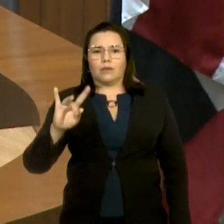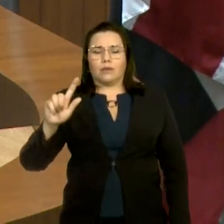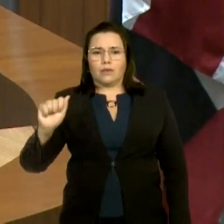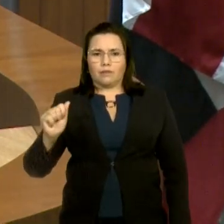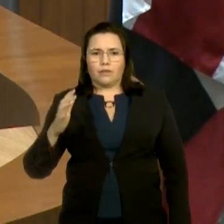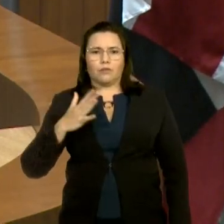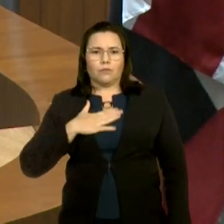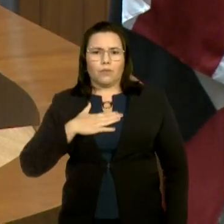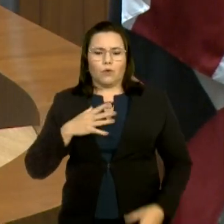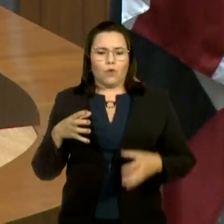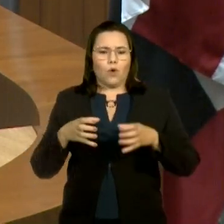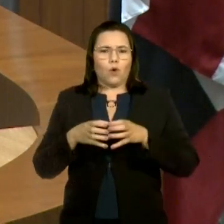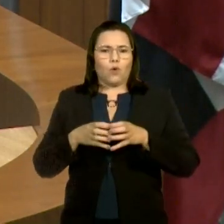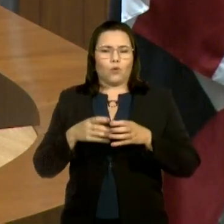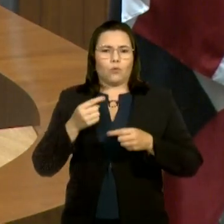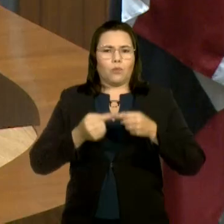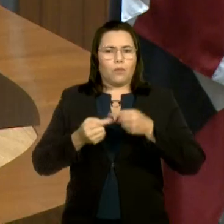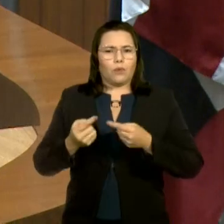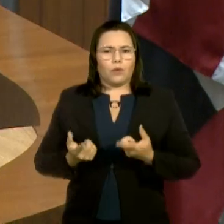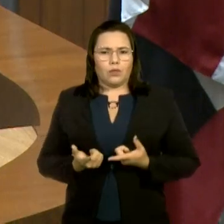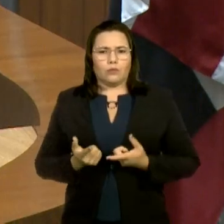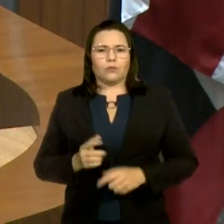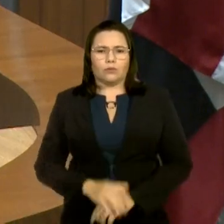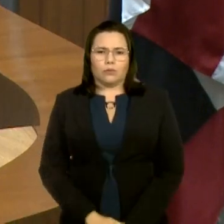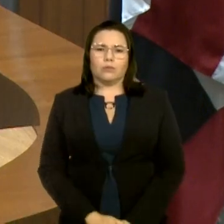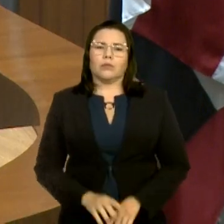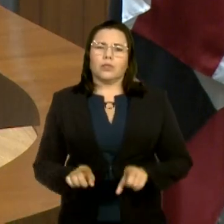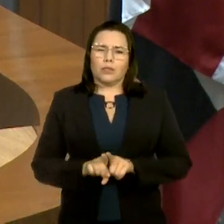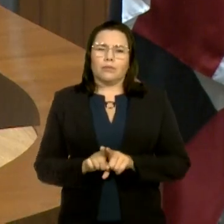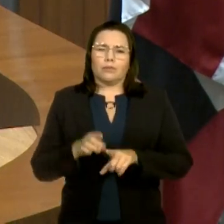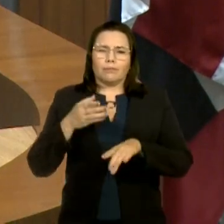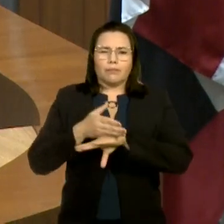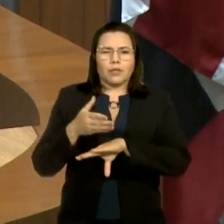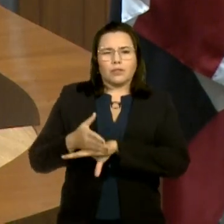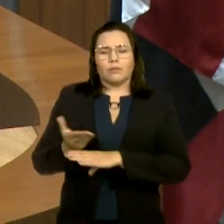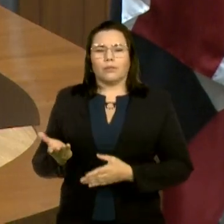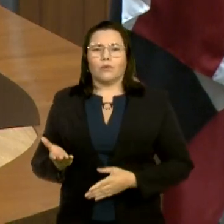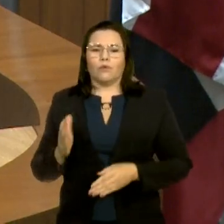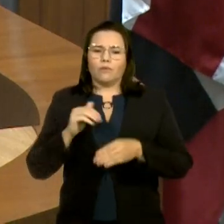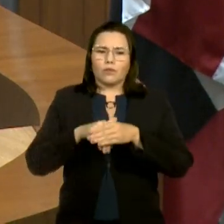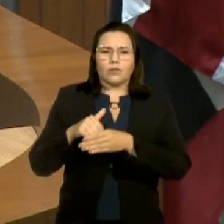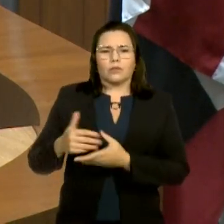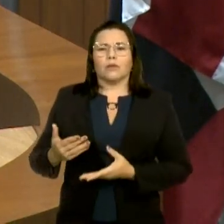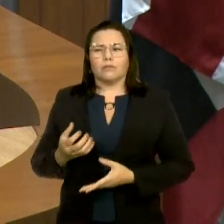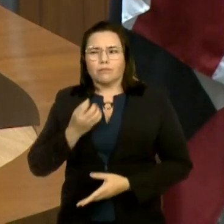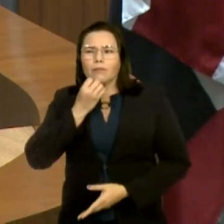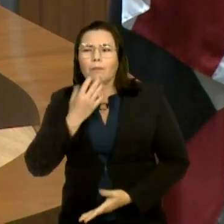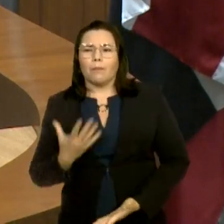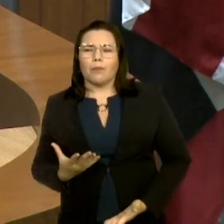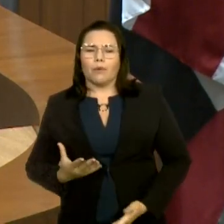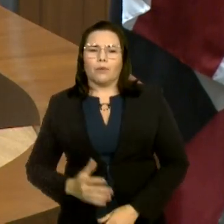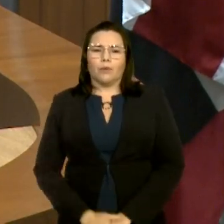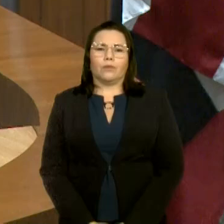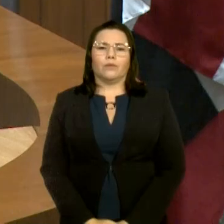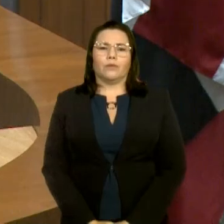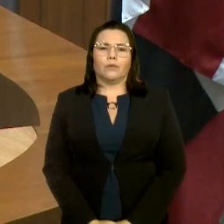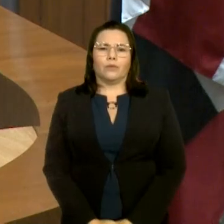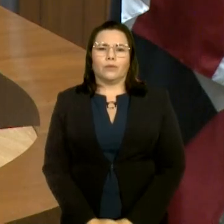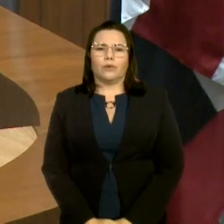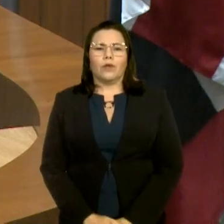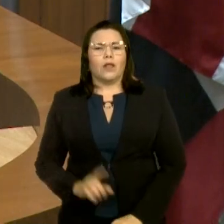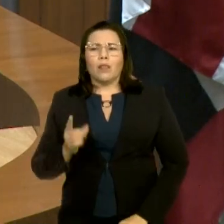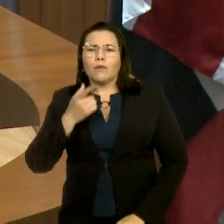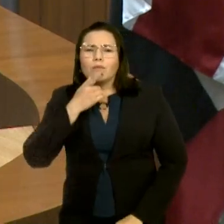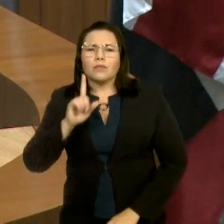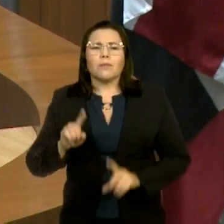propositiva e portanto eh deixamos aí uma semente plantada de